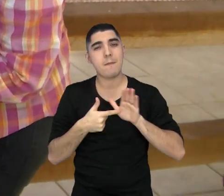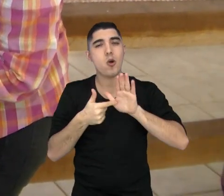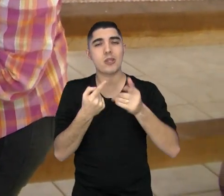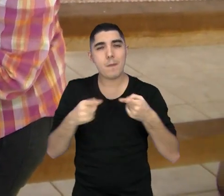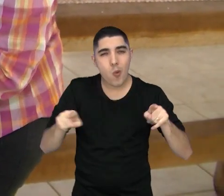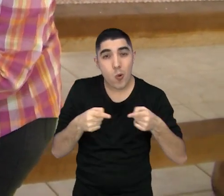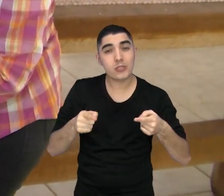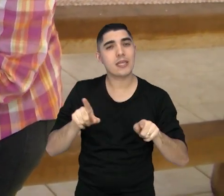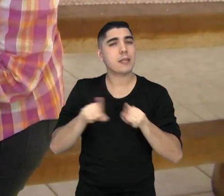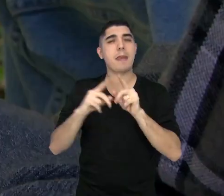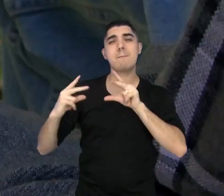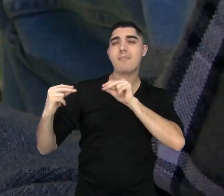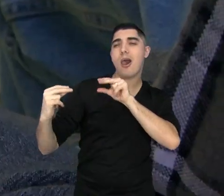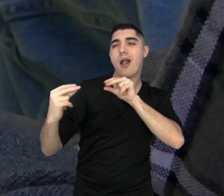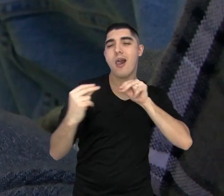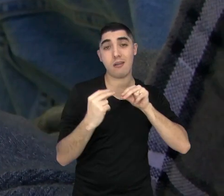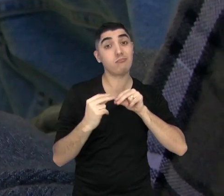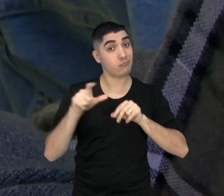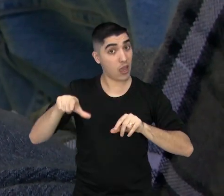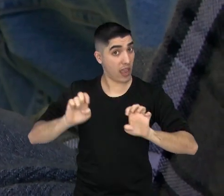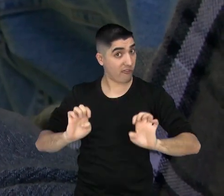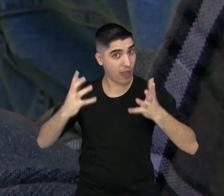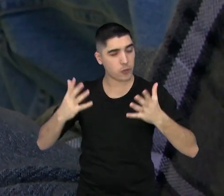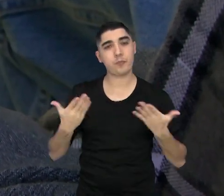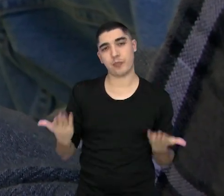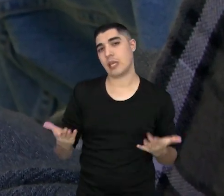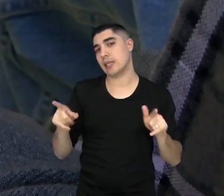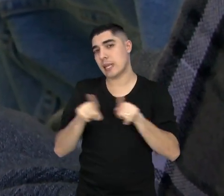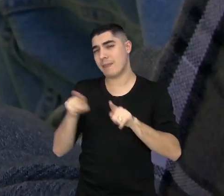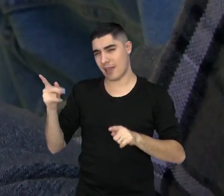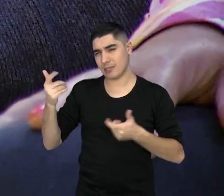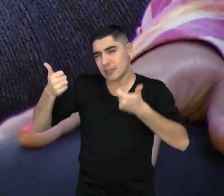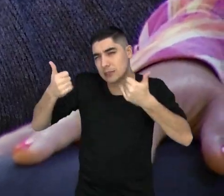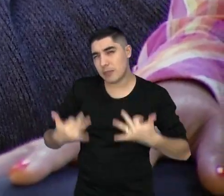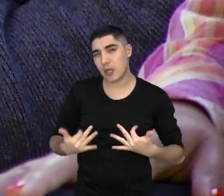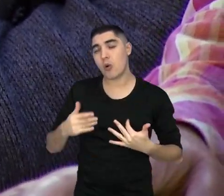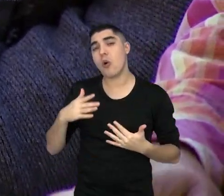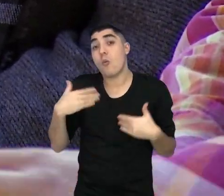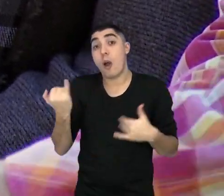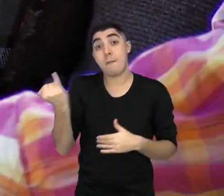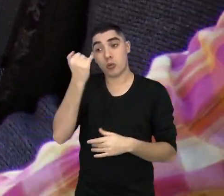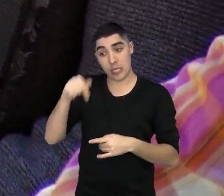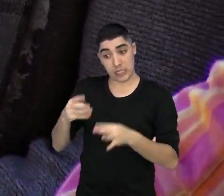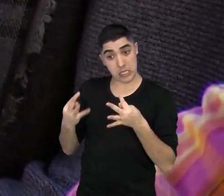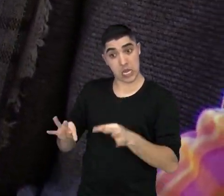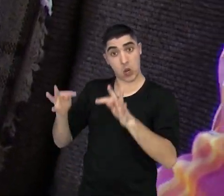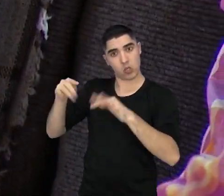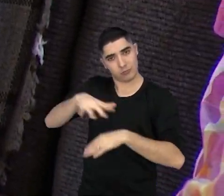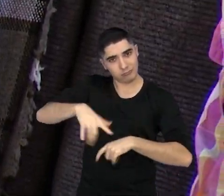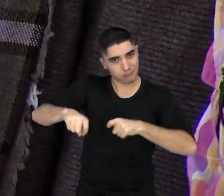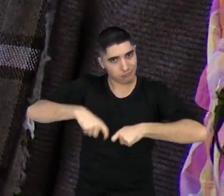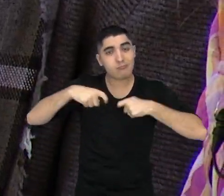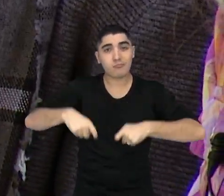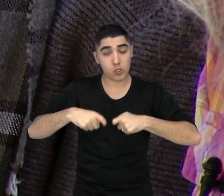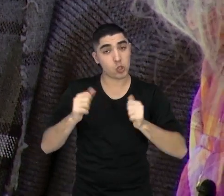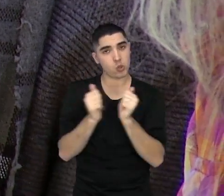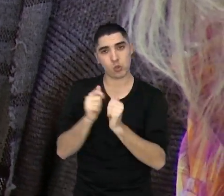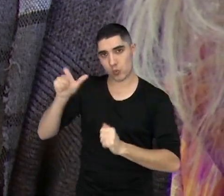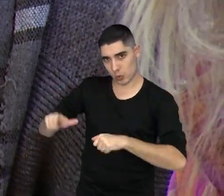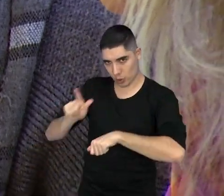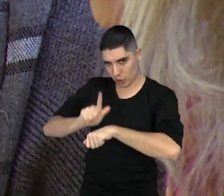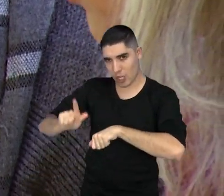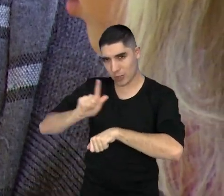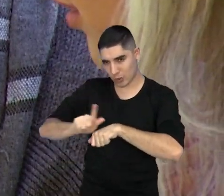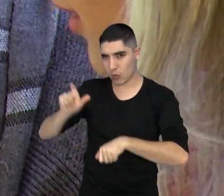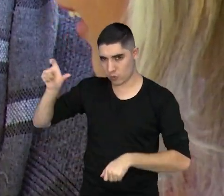de conhecimento. A importância da tecnologia no campo também foi assunto da reportagem, com o gestor de